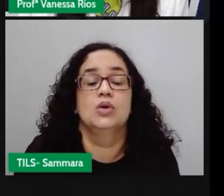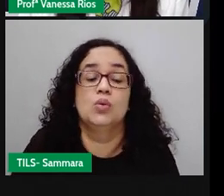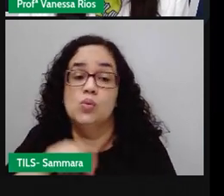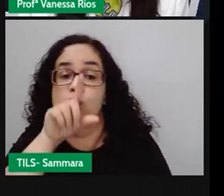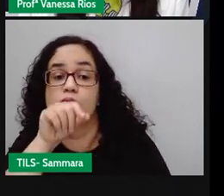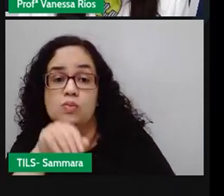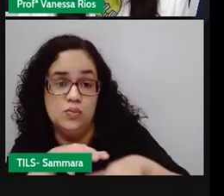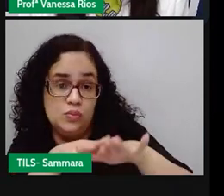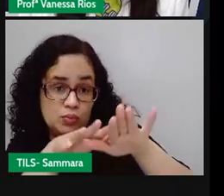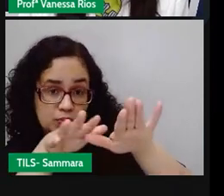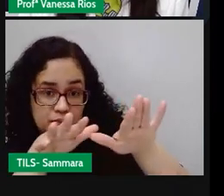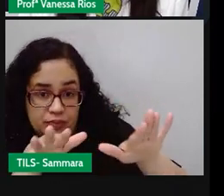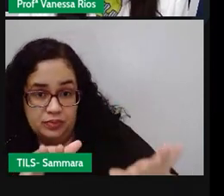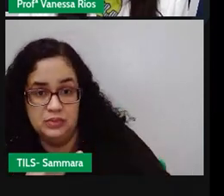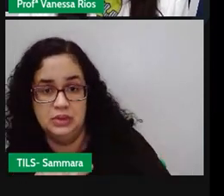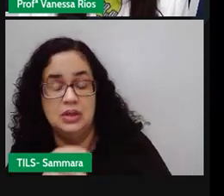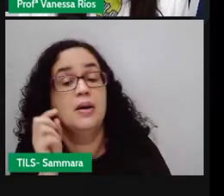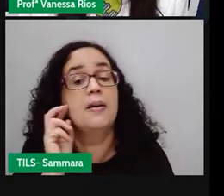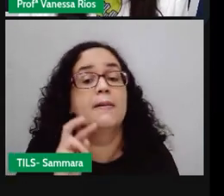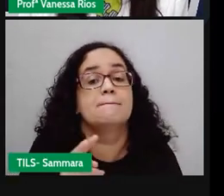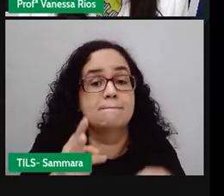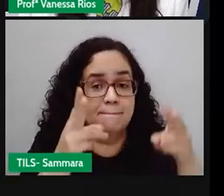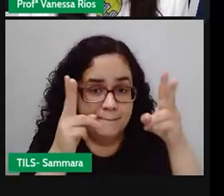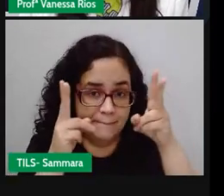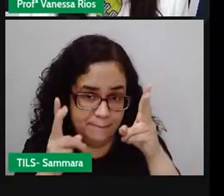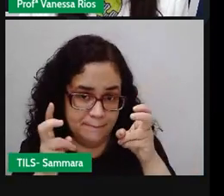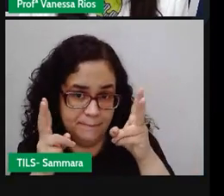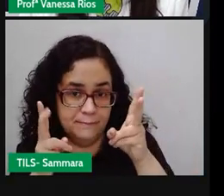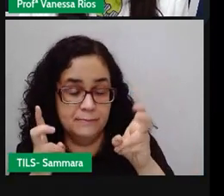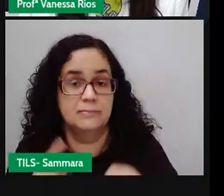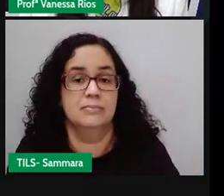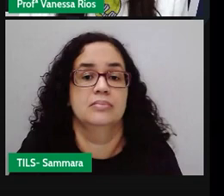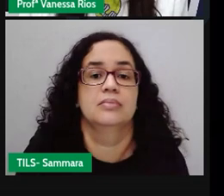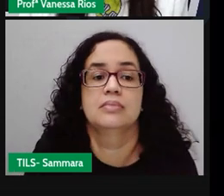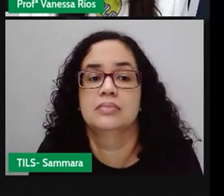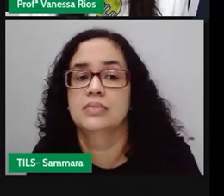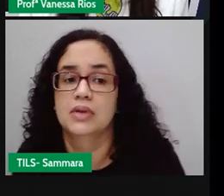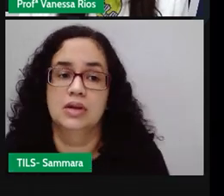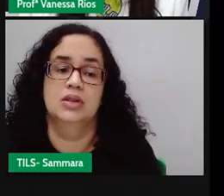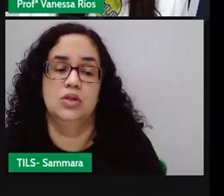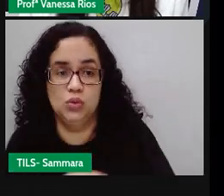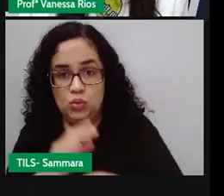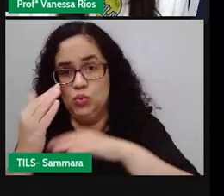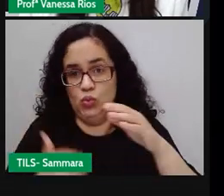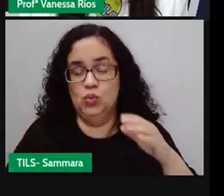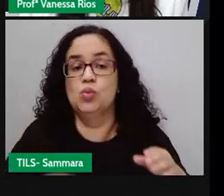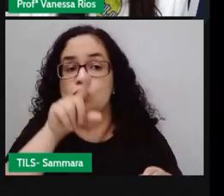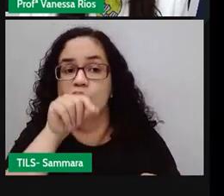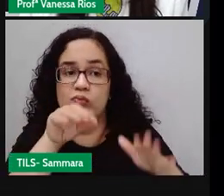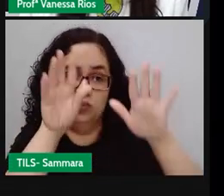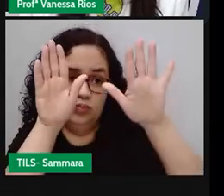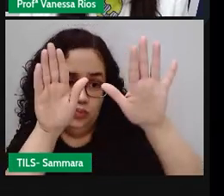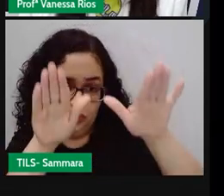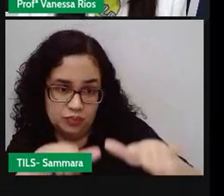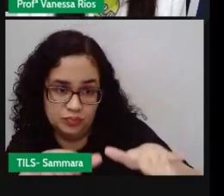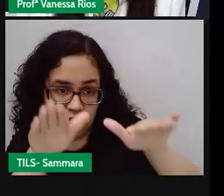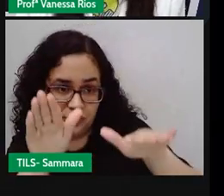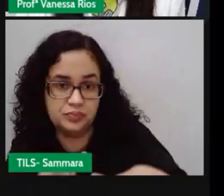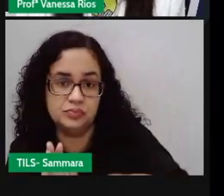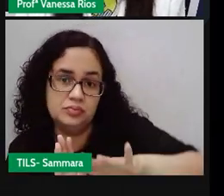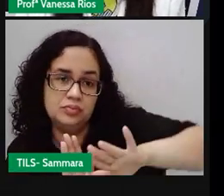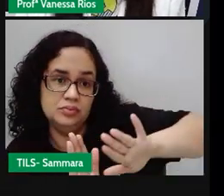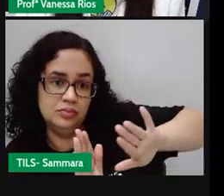Urubu. Saiu sem que ninguém percebesse e entrou na viola do Urubu, que estava encostada no